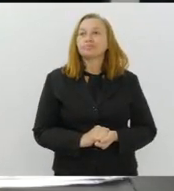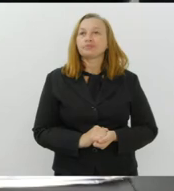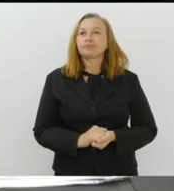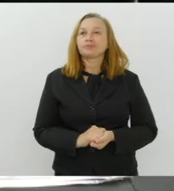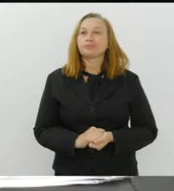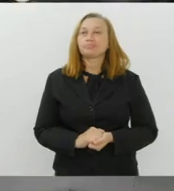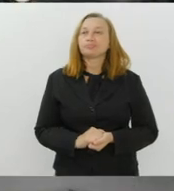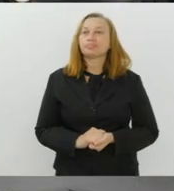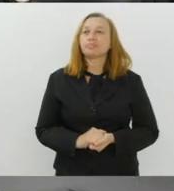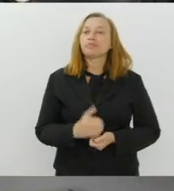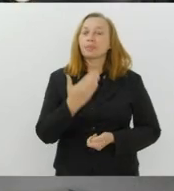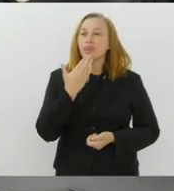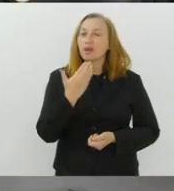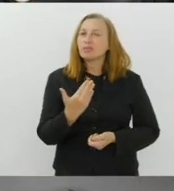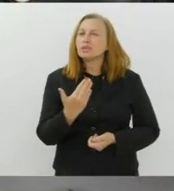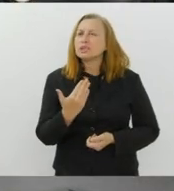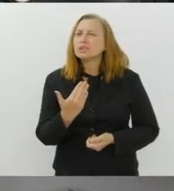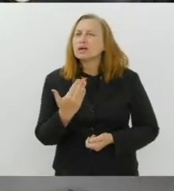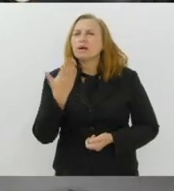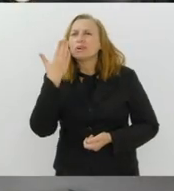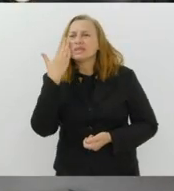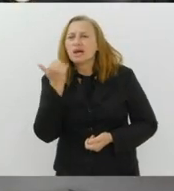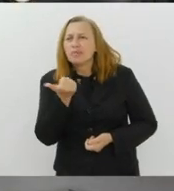O pedido é para